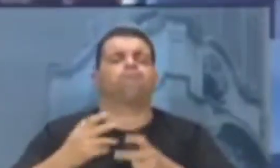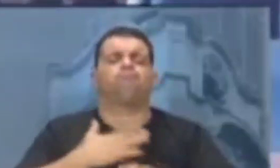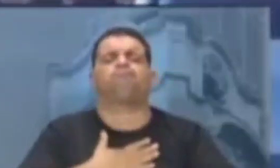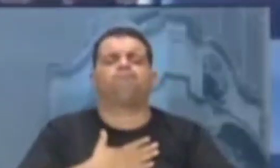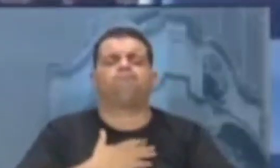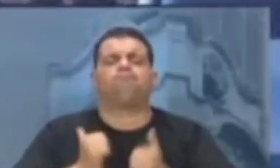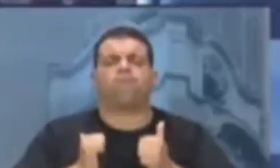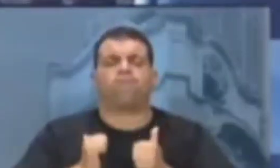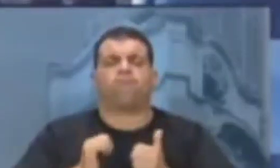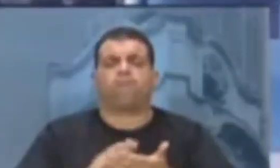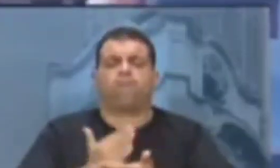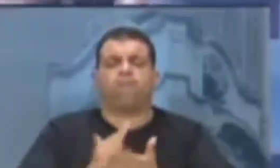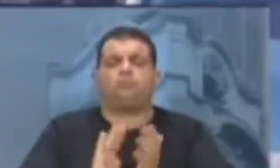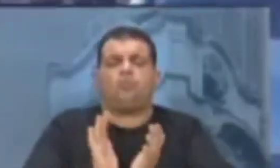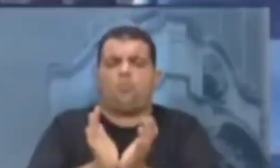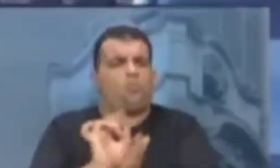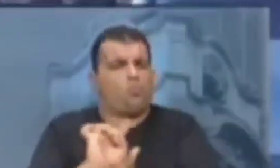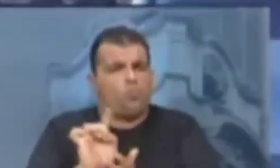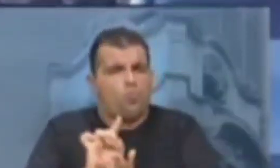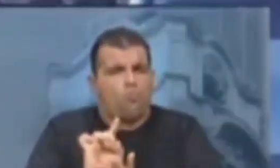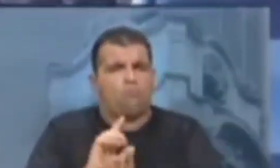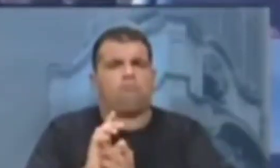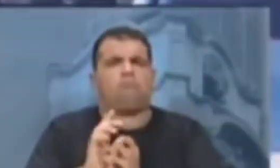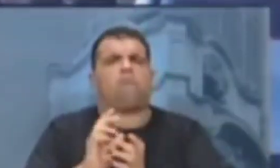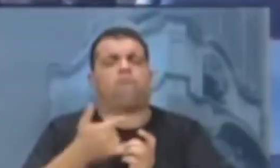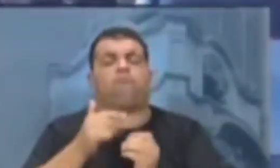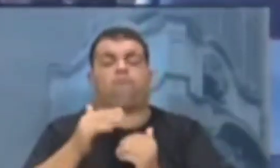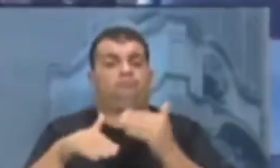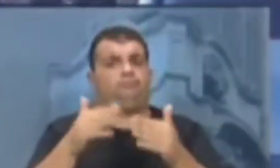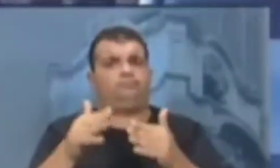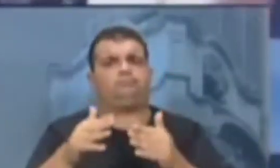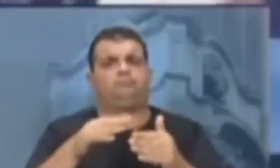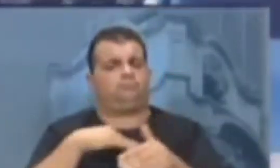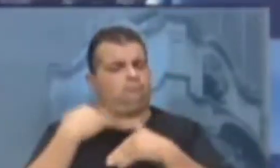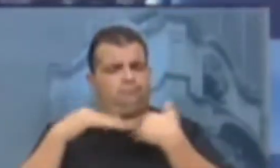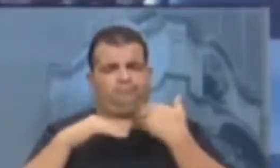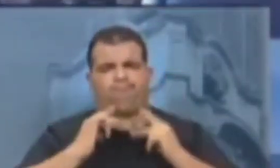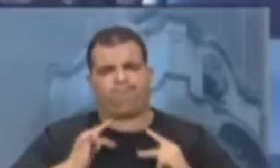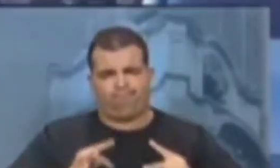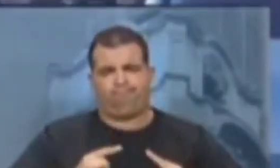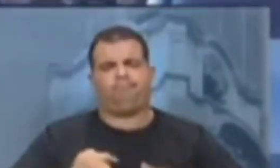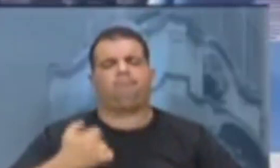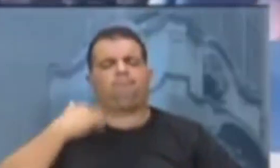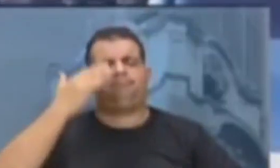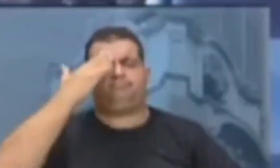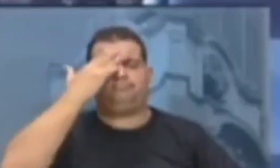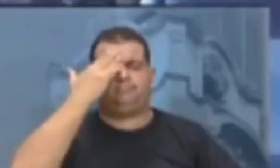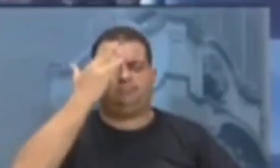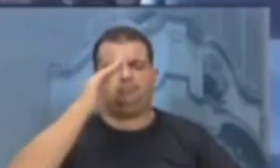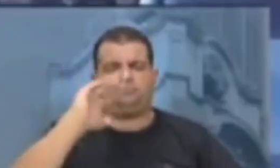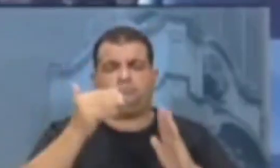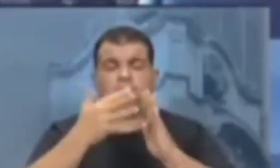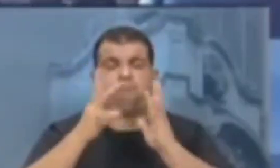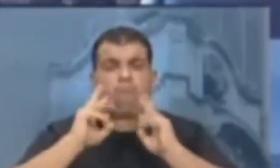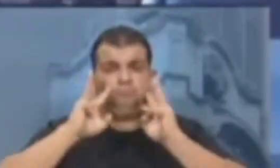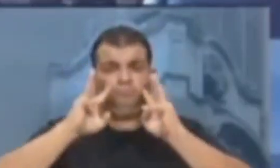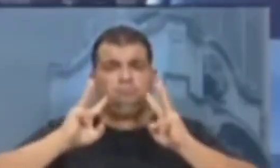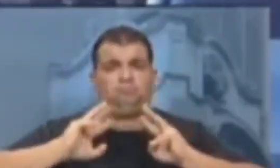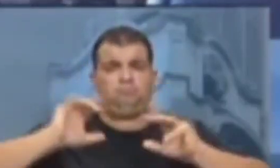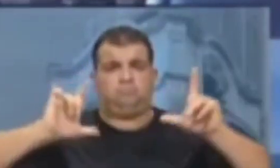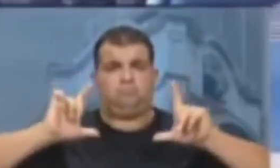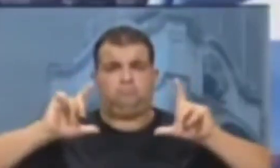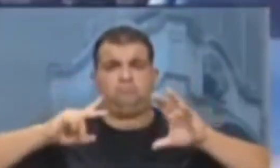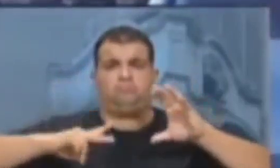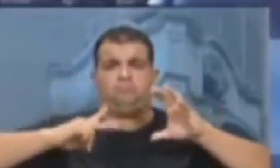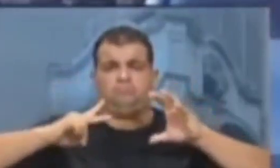com determinado grupo, e nós vamos rumo ao desfiladeiro. Então, eu muito obrigado a toda a audiência também da TV